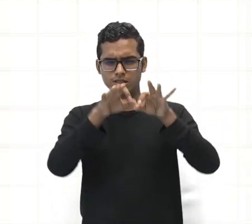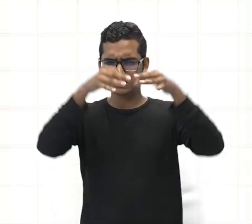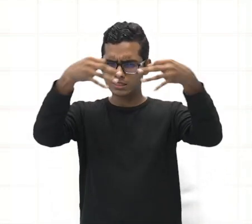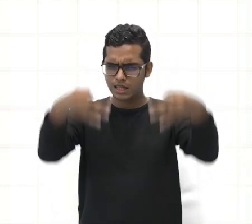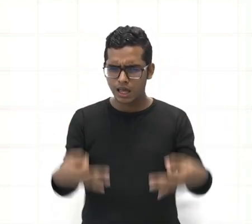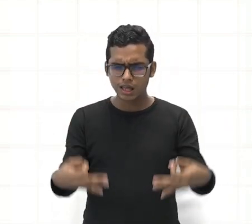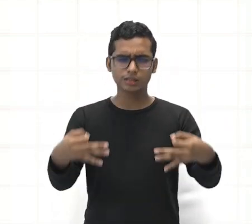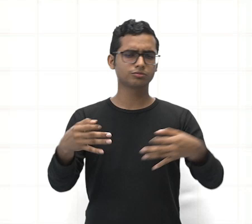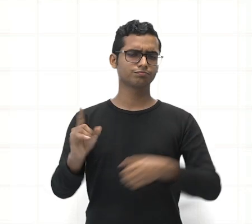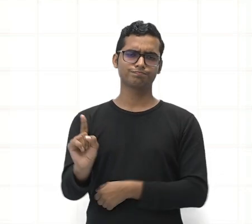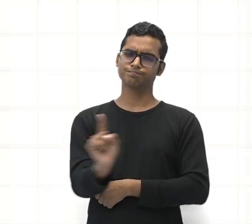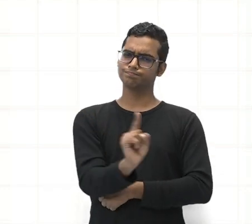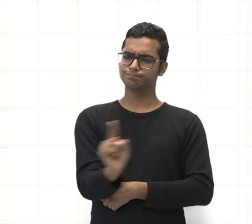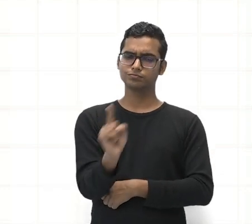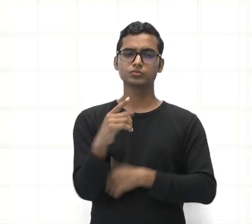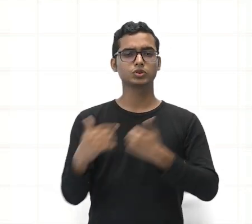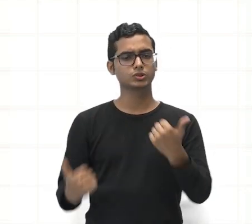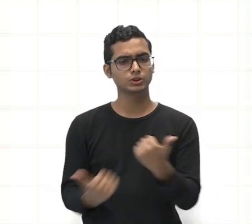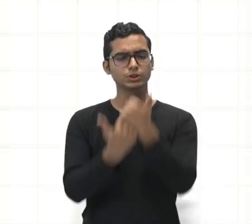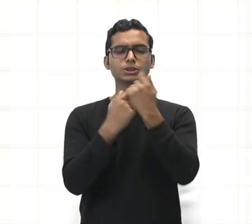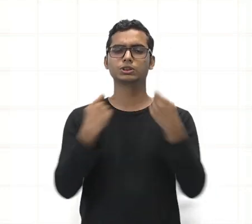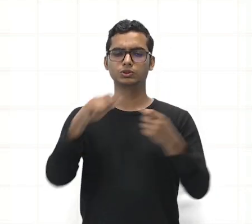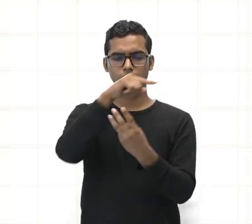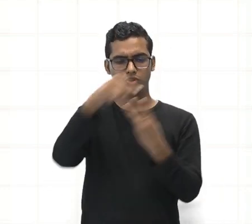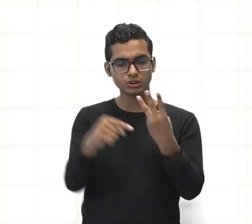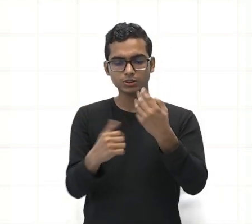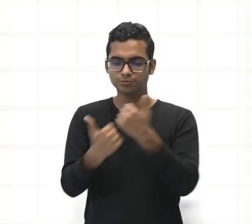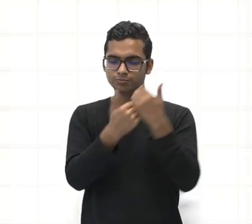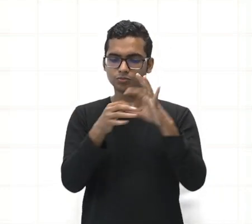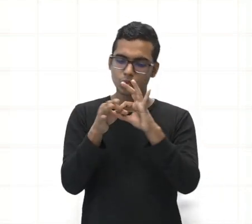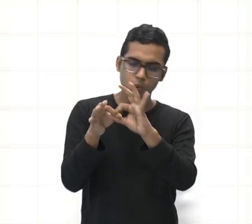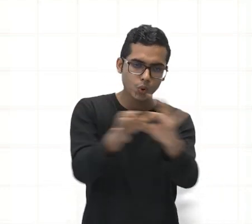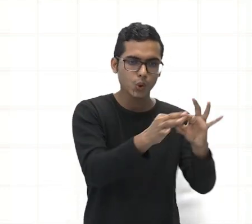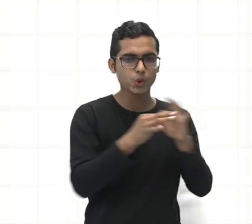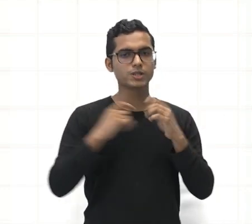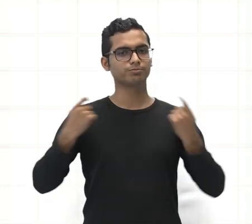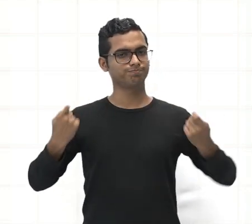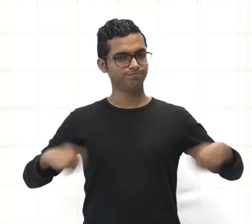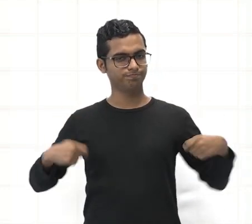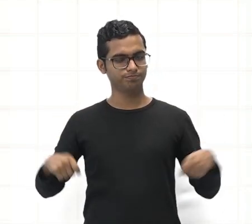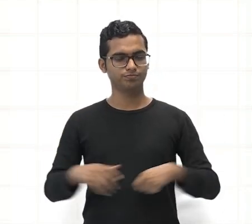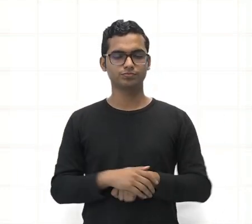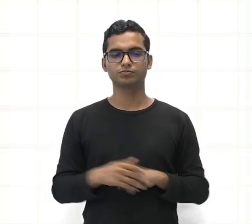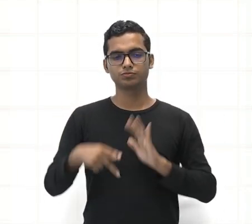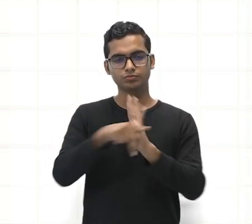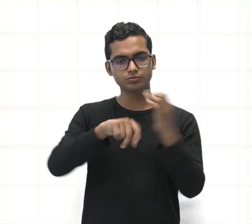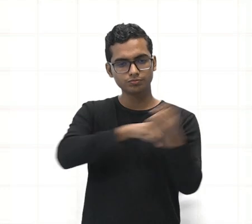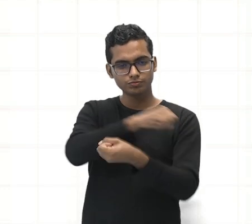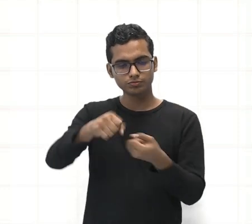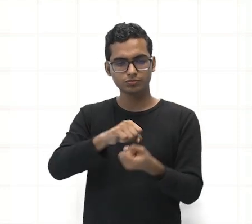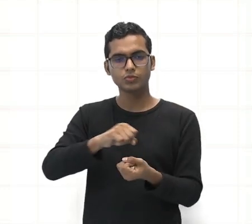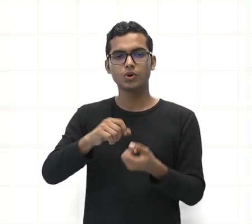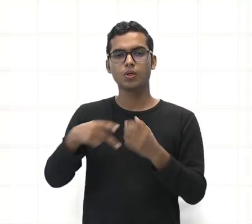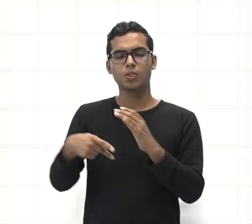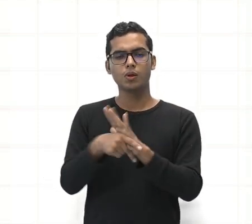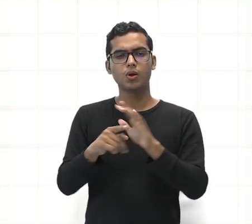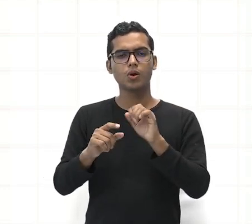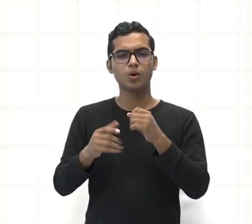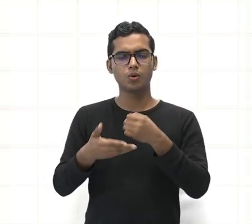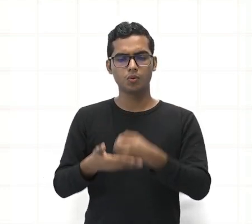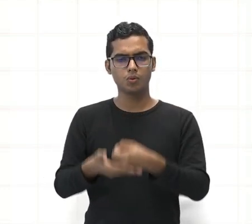correta, ela não está ali amparando os 3 pilares da sustentabilidade, tá bom? Então ela vai